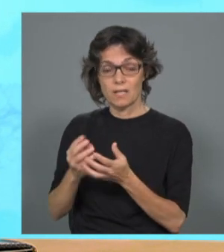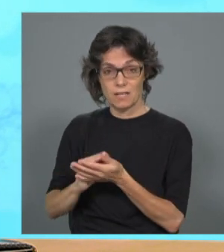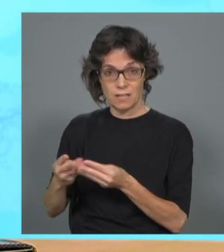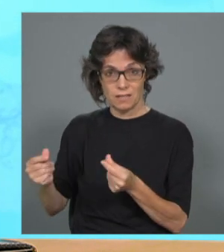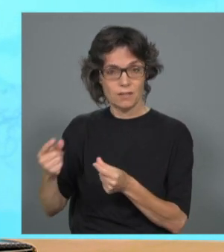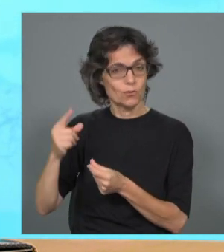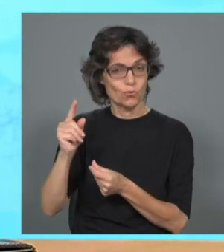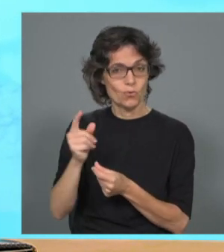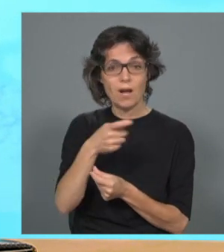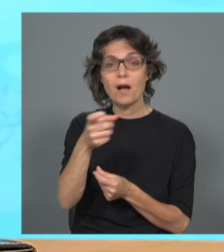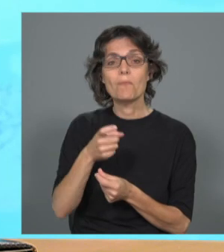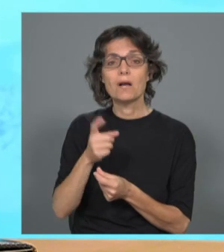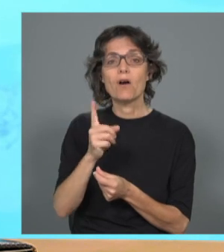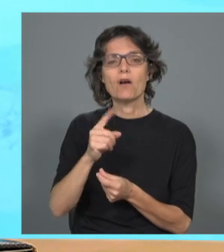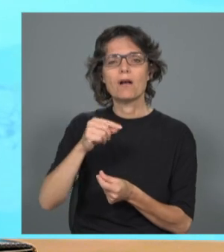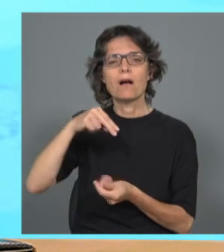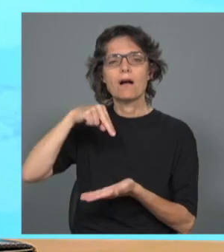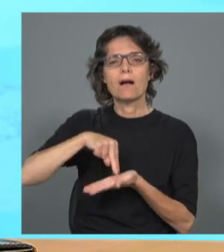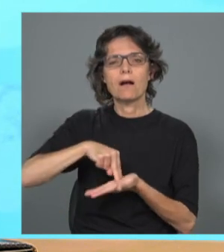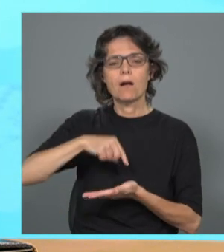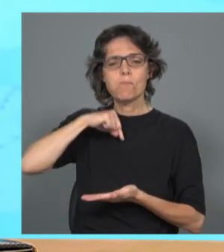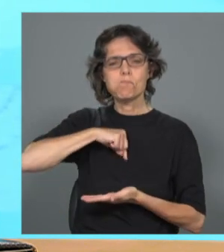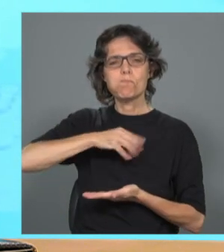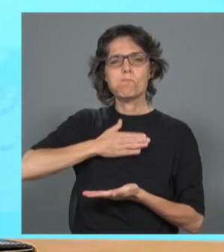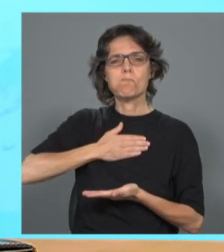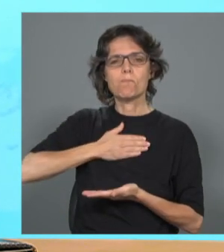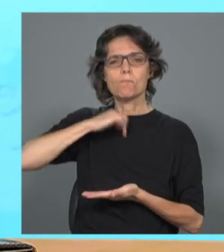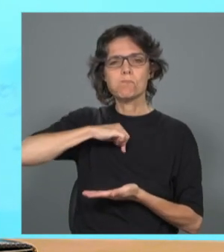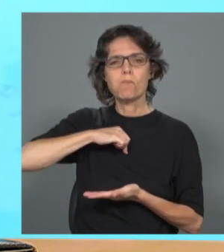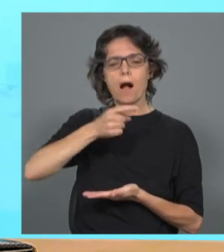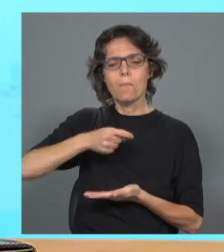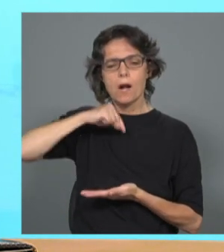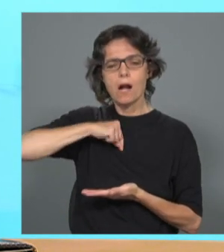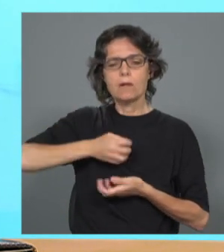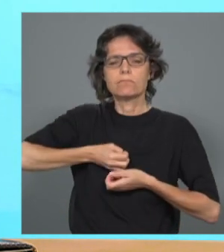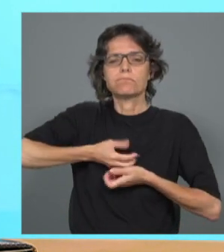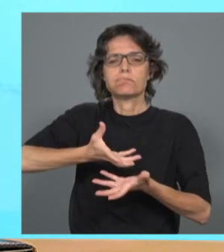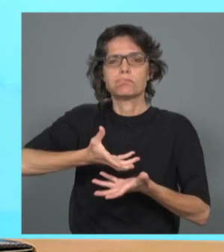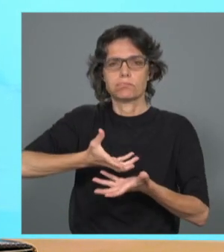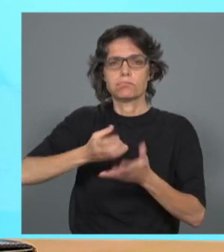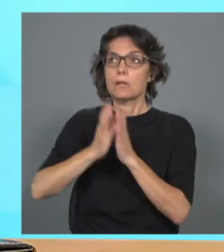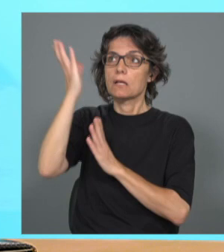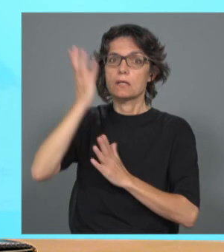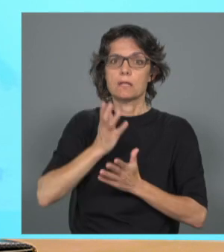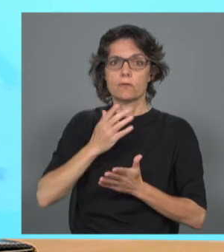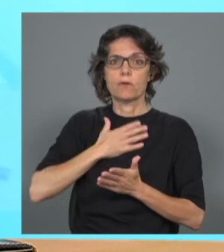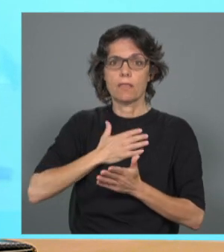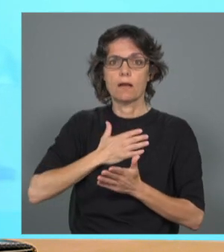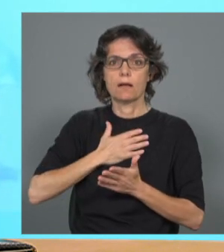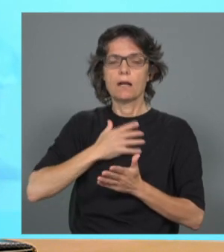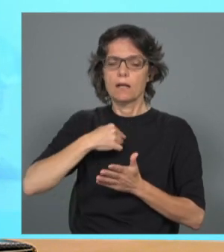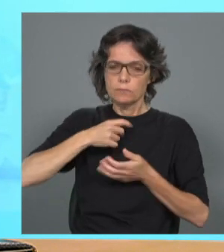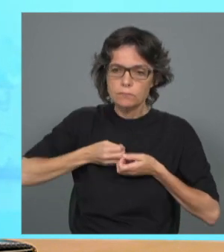sobretudo definida como presença do Espírito Santo, se quisermos para utilizar esta linguagem, presença da força de Deus, da graça de Deus. E por